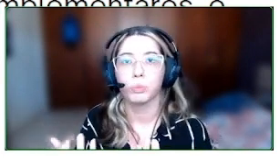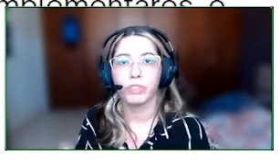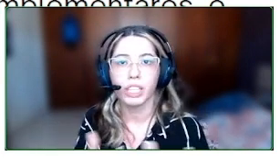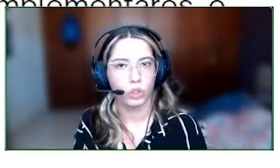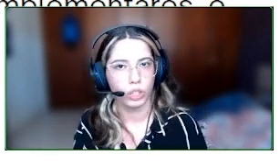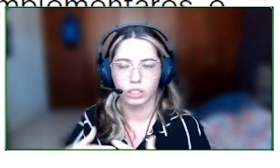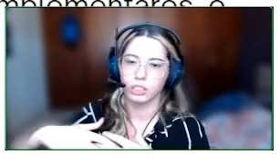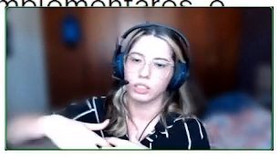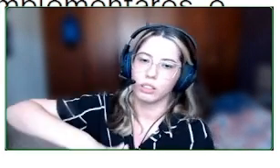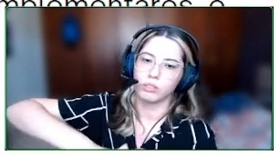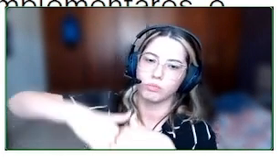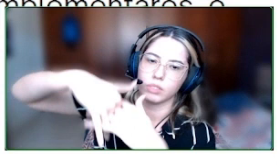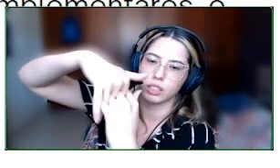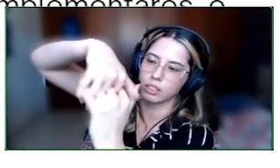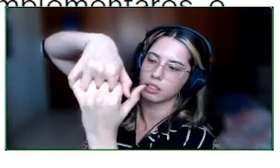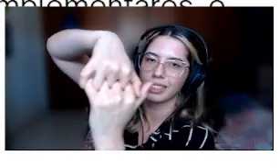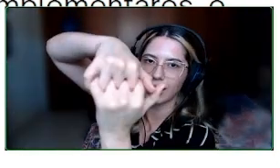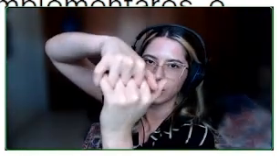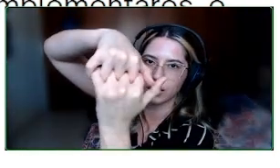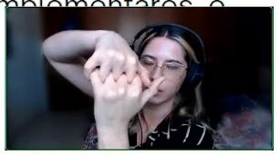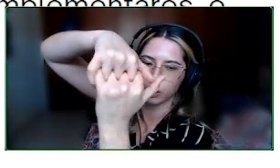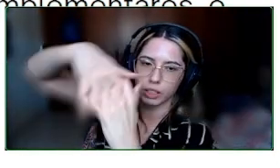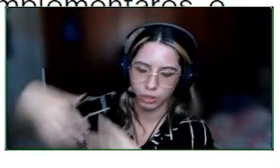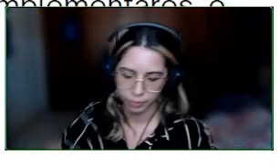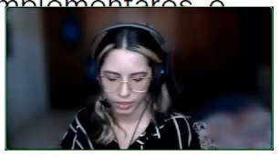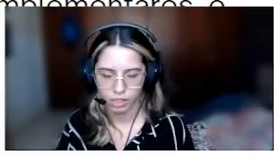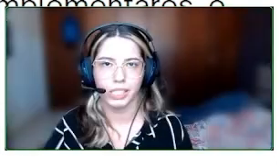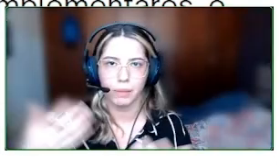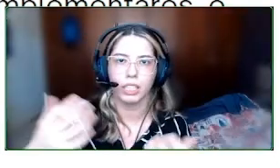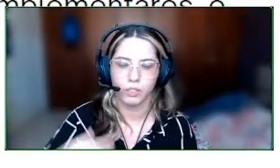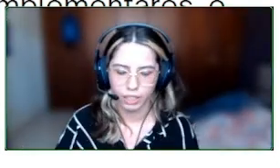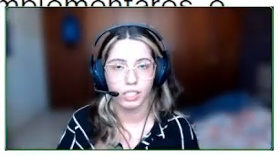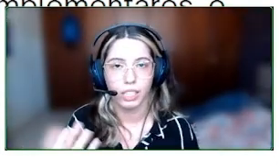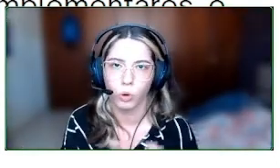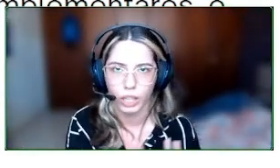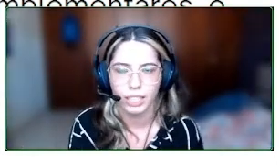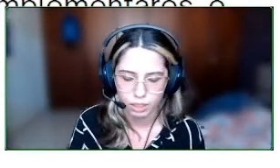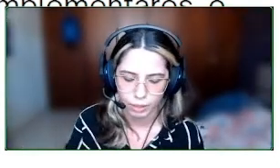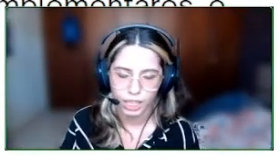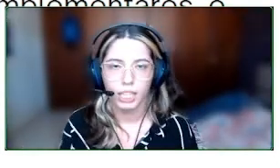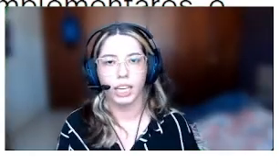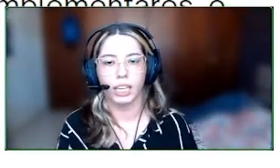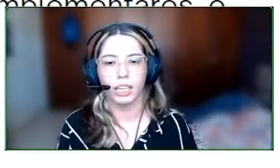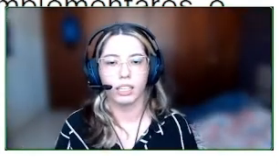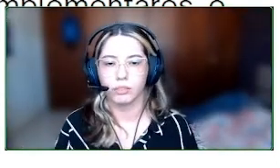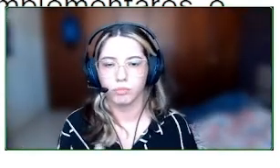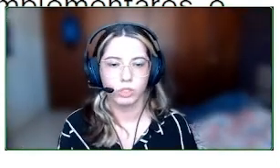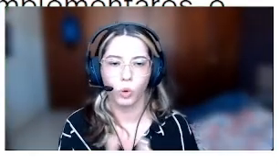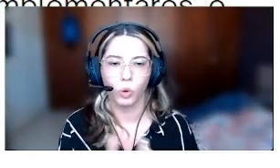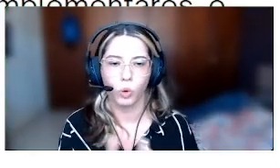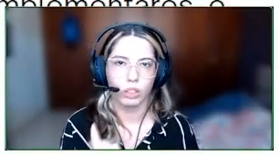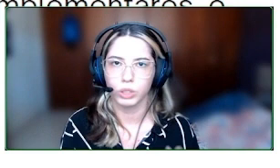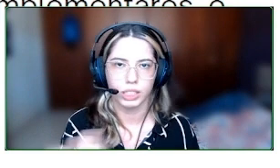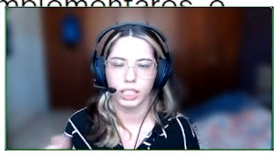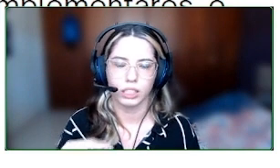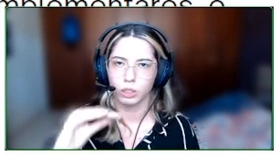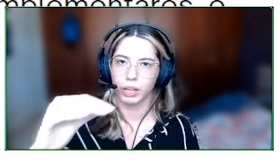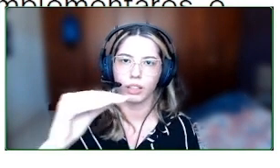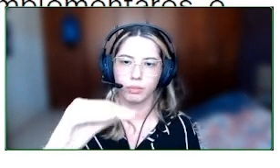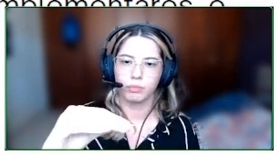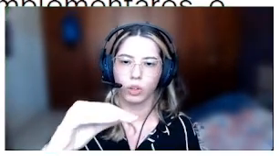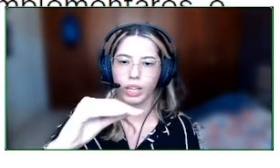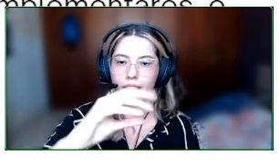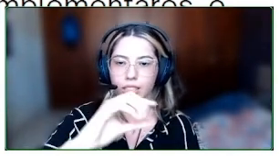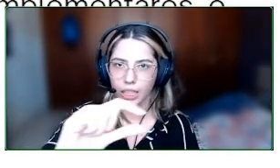ligações do tipo finger joint, que seriam essas dentes, assim, mais ou menos. São umas emendas feitas e são coladas também, com a cola utilizada tanto